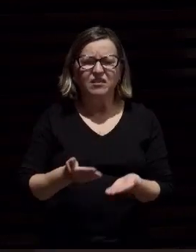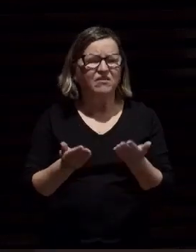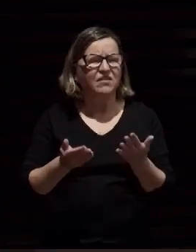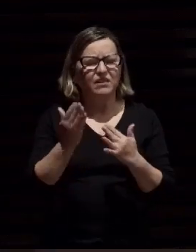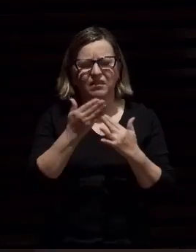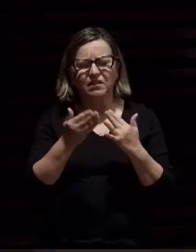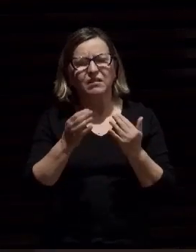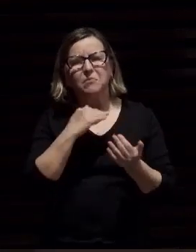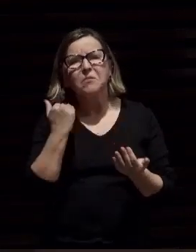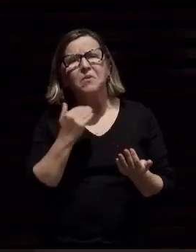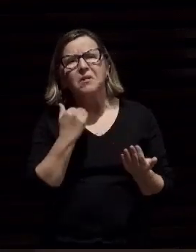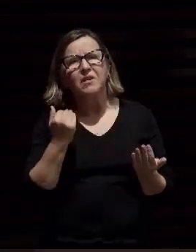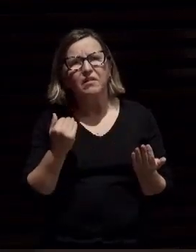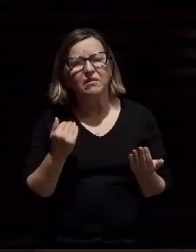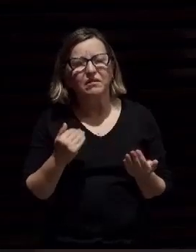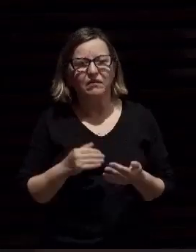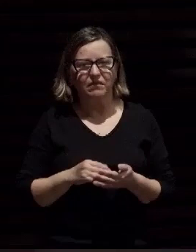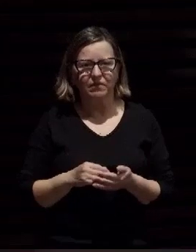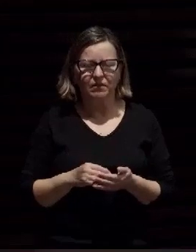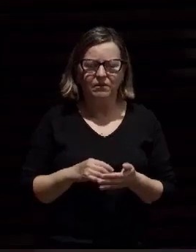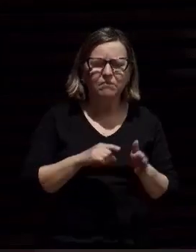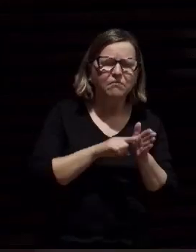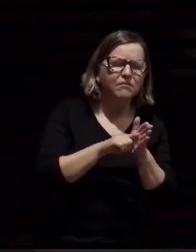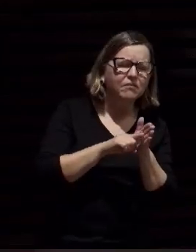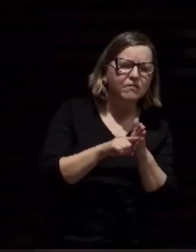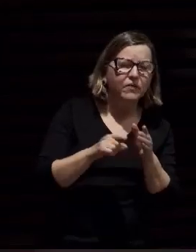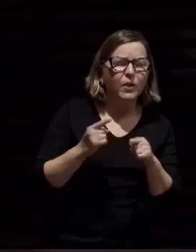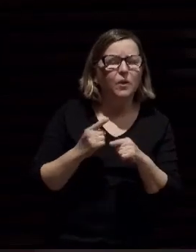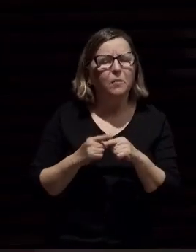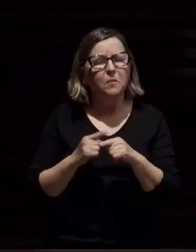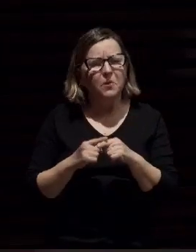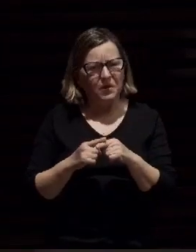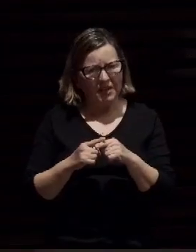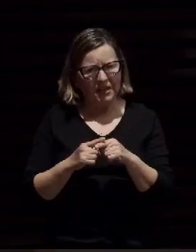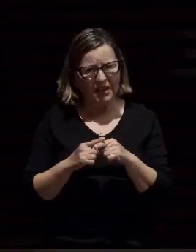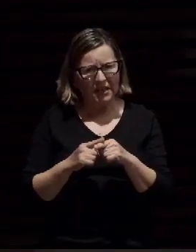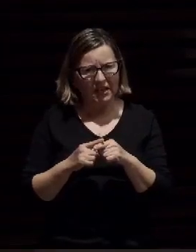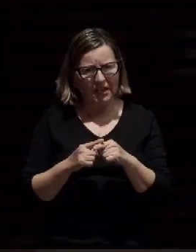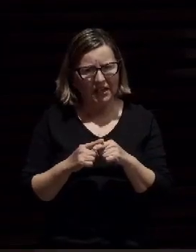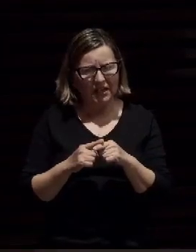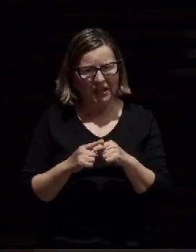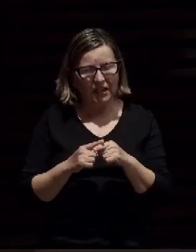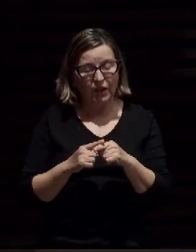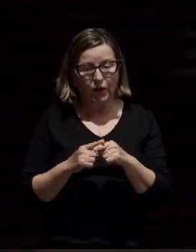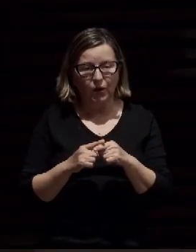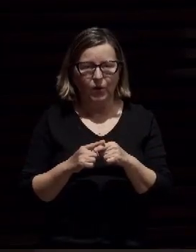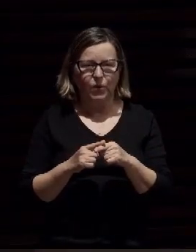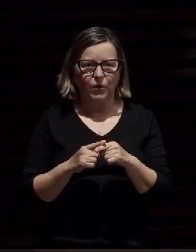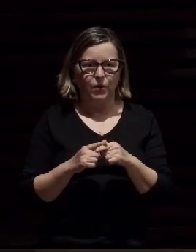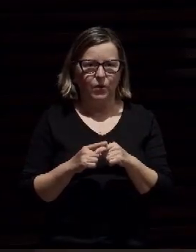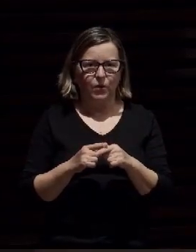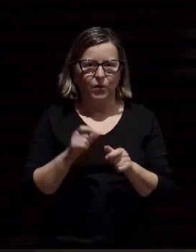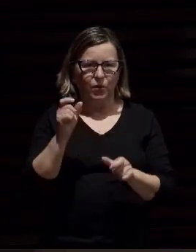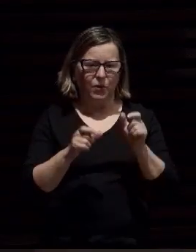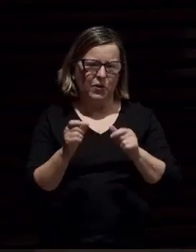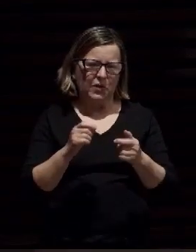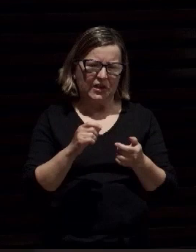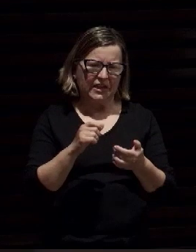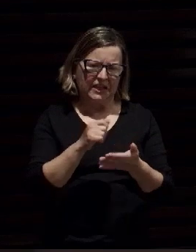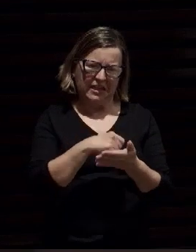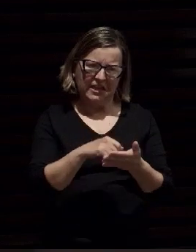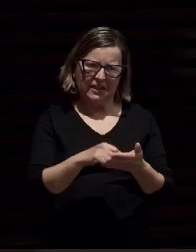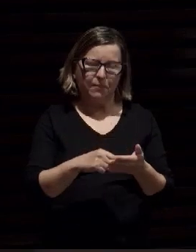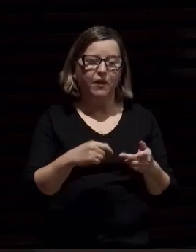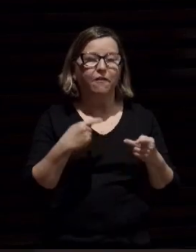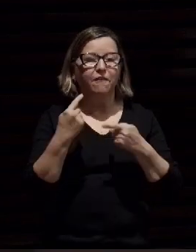E interrogaram-no dizendo: "Por que dizem os escribas ser necessário